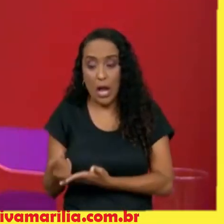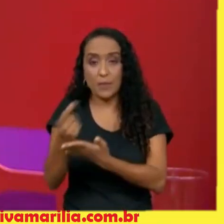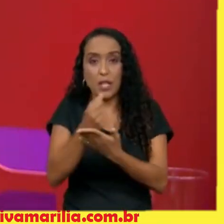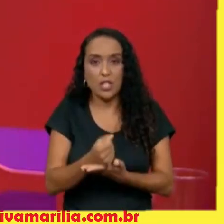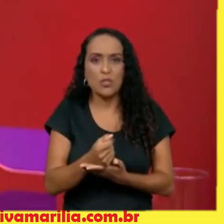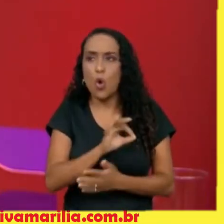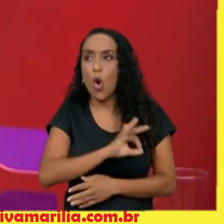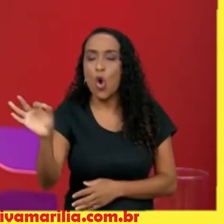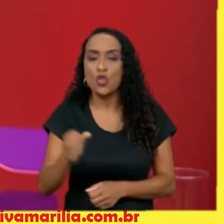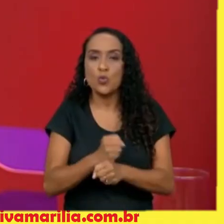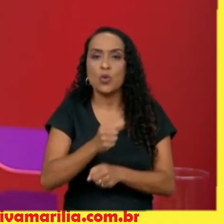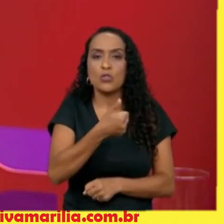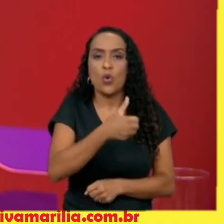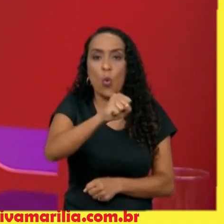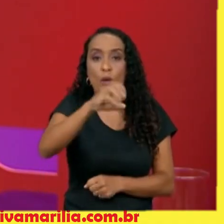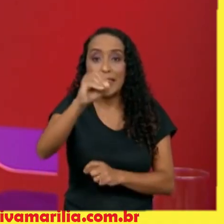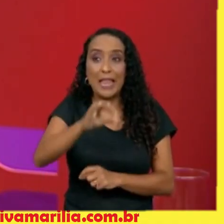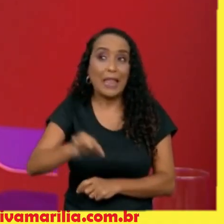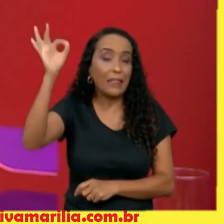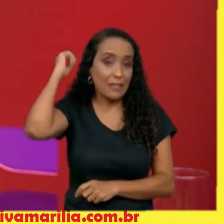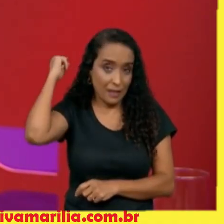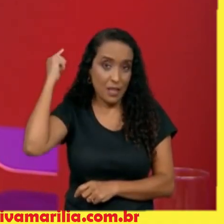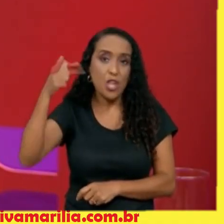anos 80 morar na